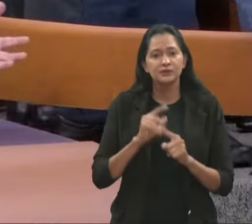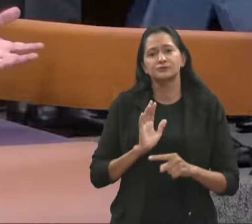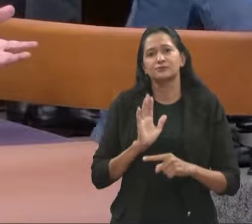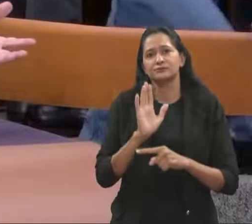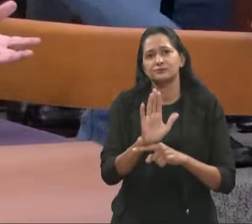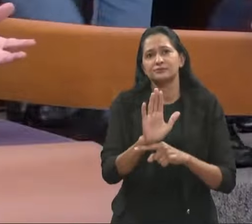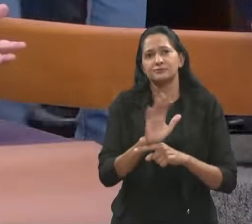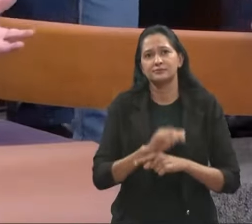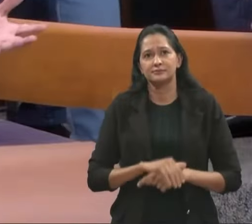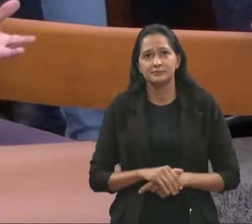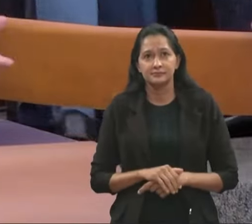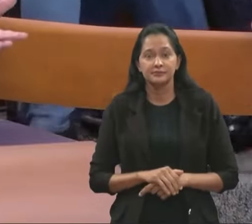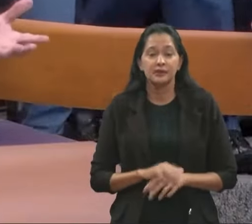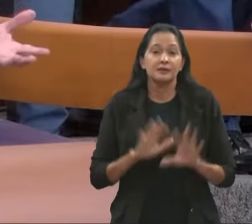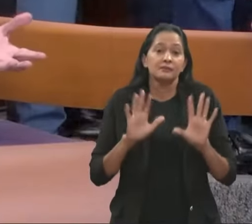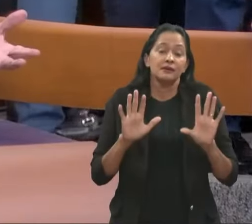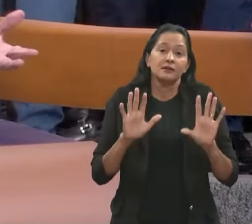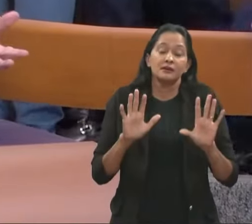Agora,